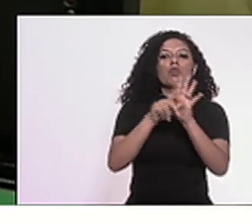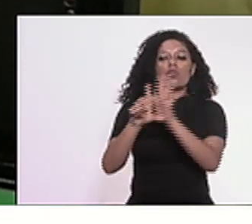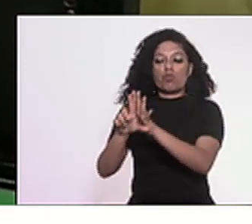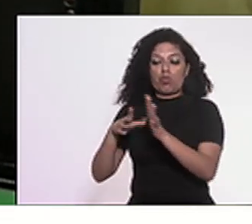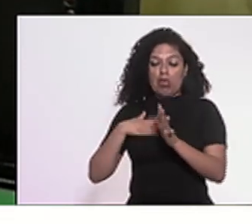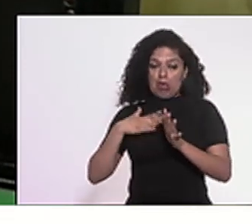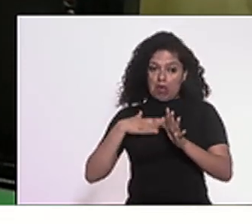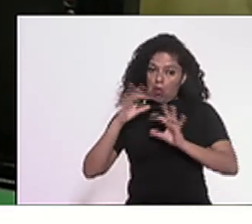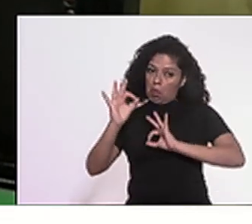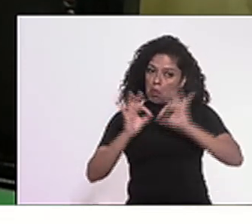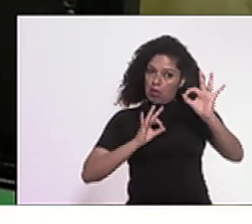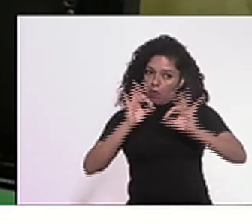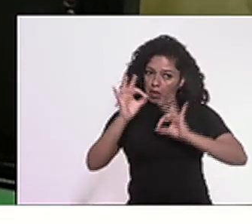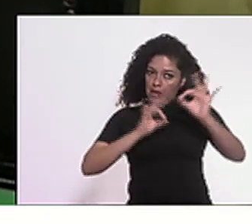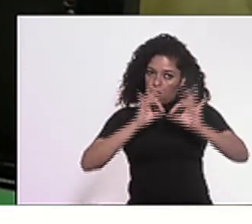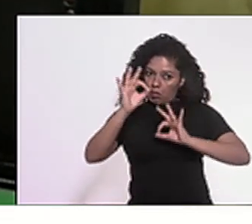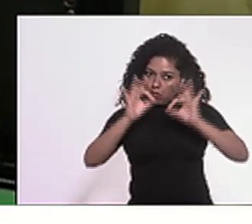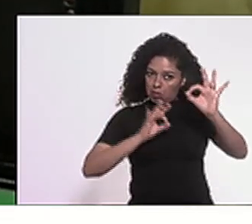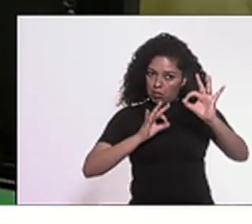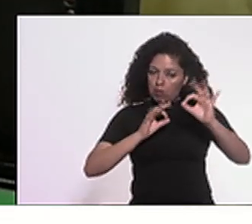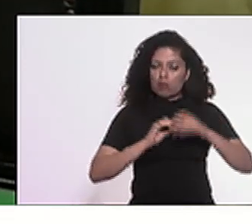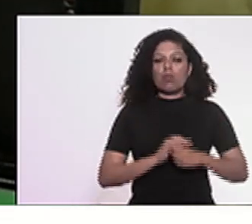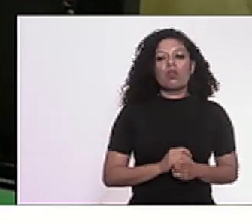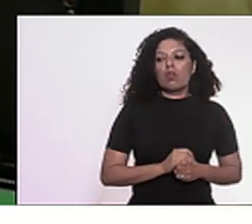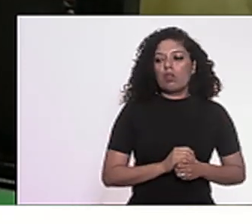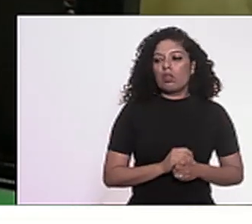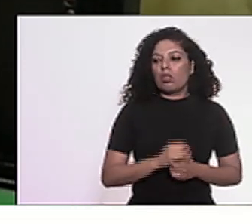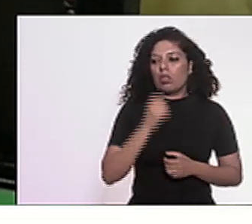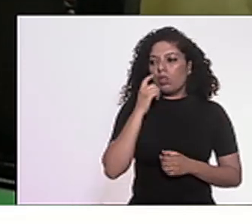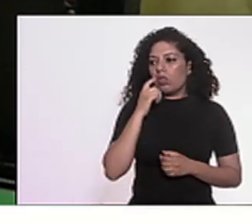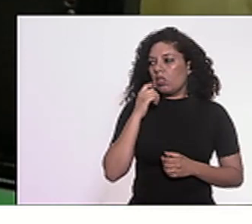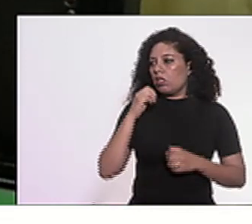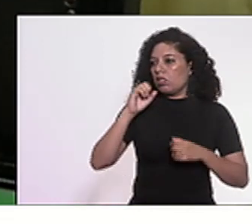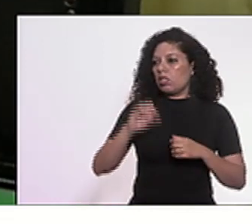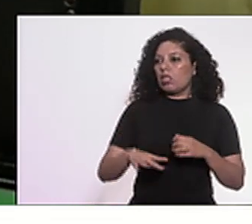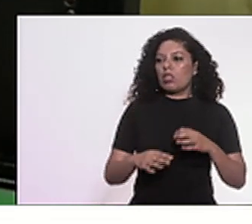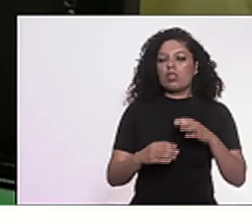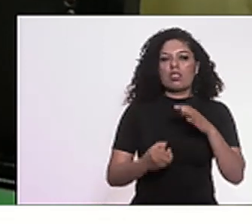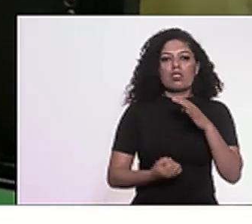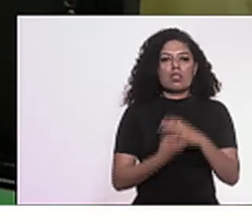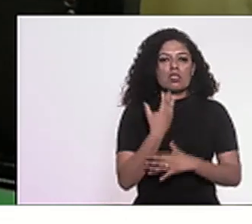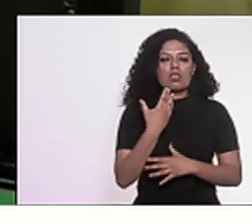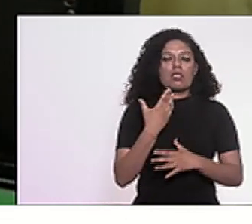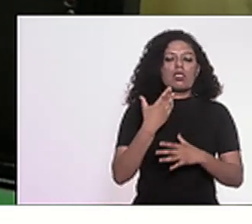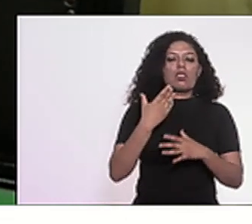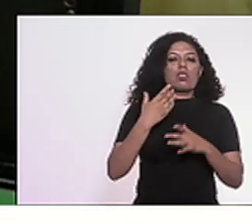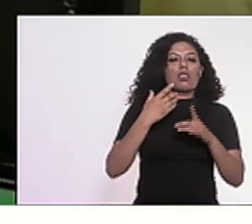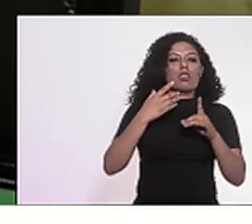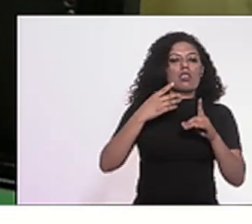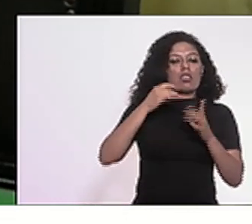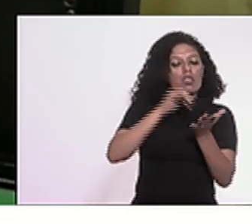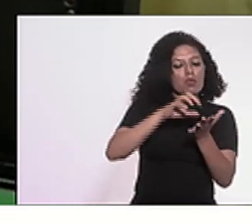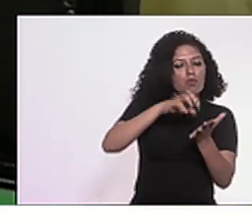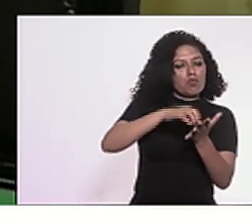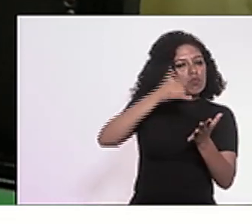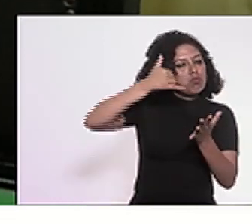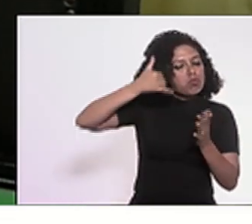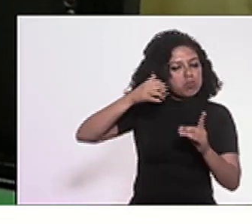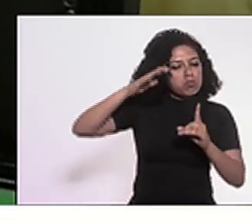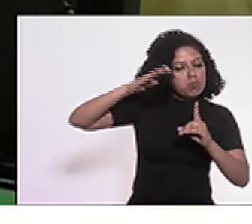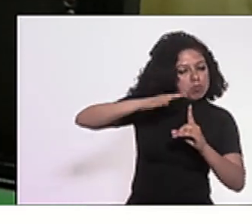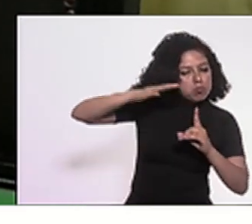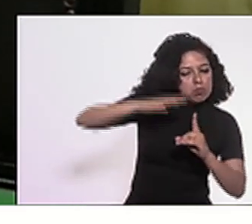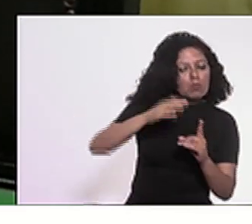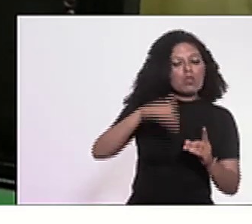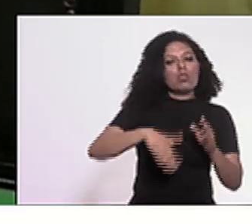autoria, que fica criado o serviço de Disque Assédio no âmbito da Assembleia Legislativa do